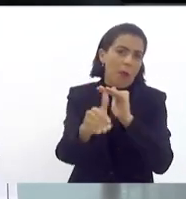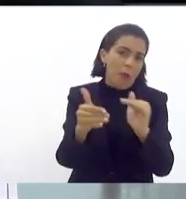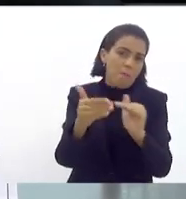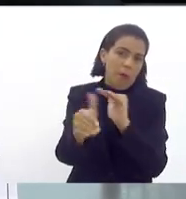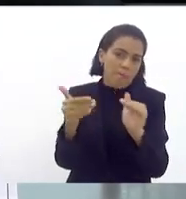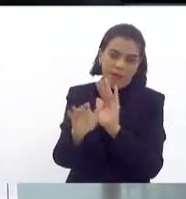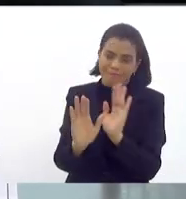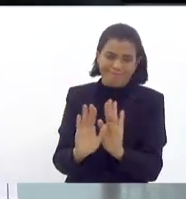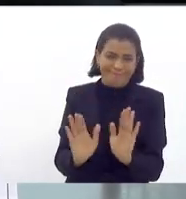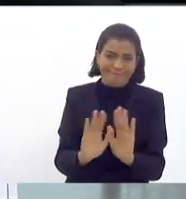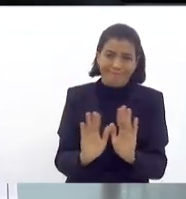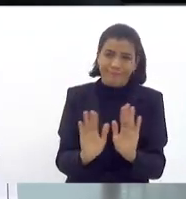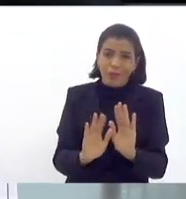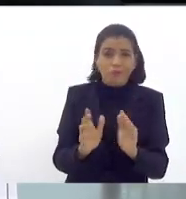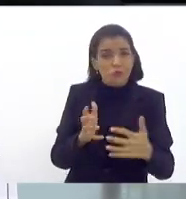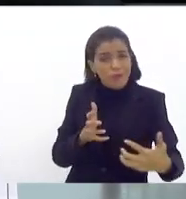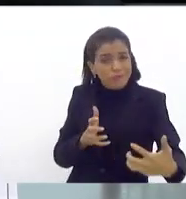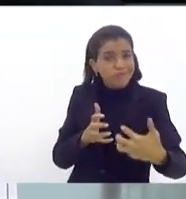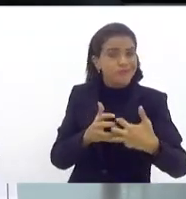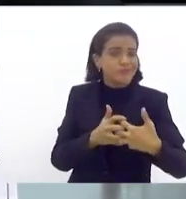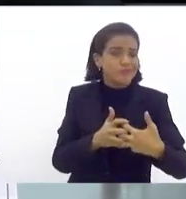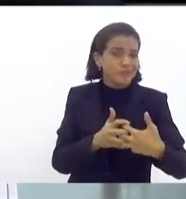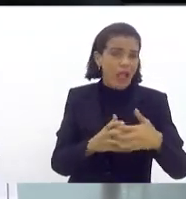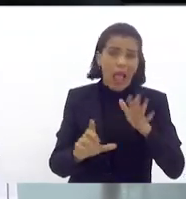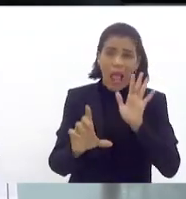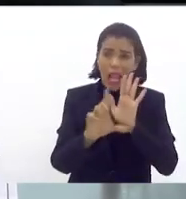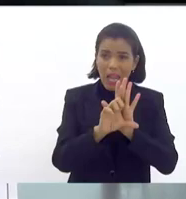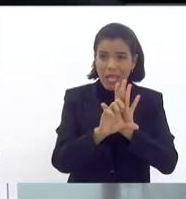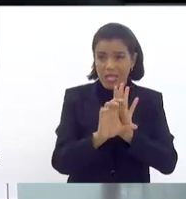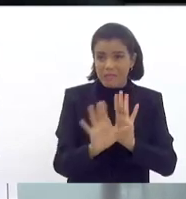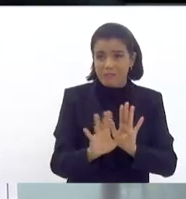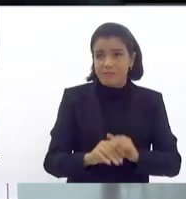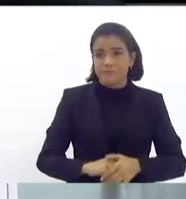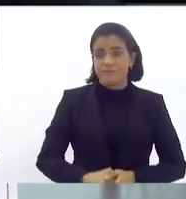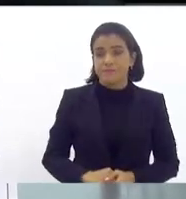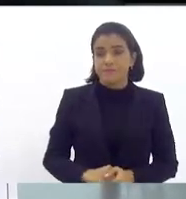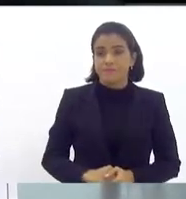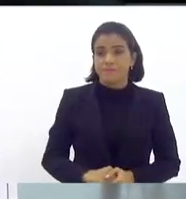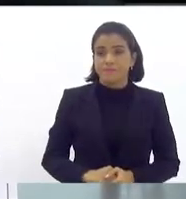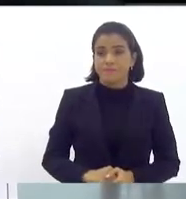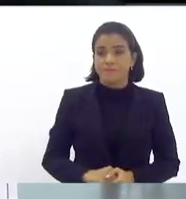dizendo que a sua supressão já tem na lei das metas. Então,